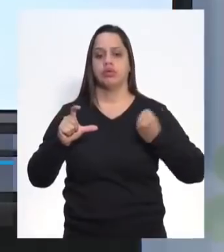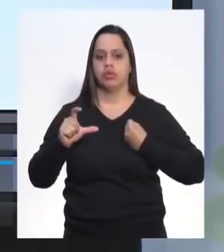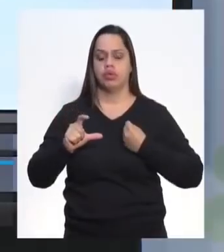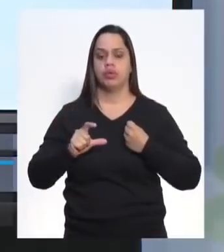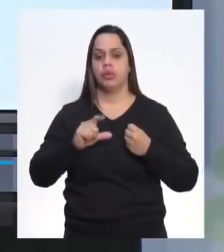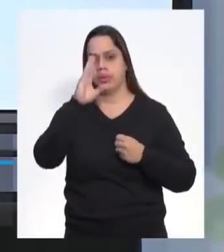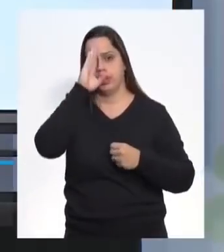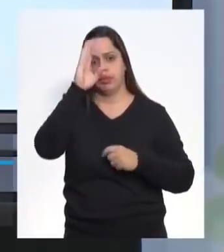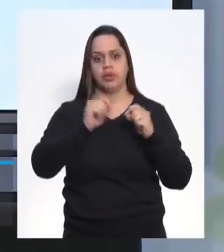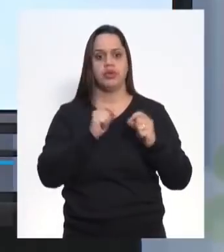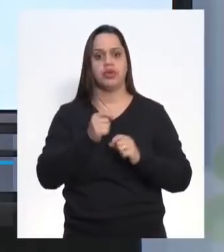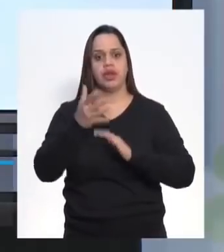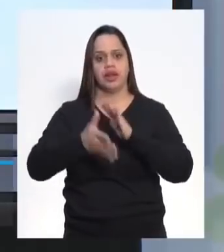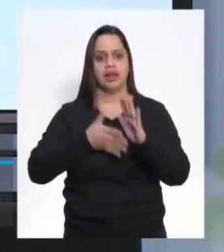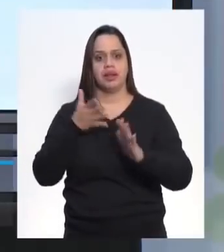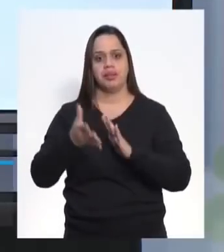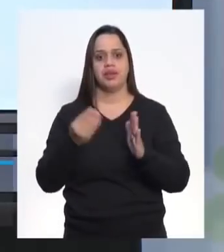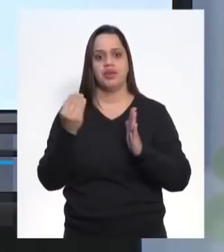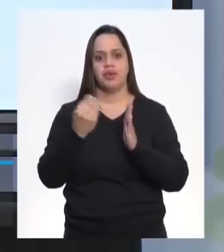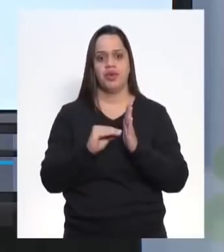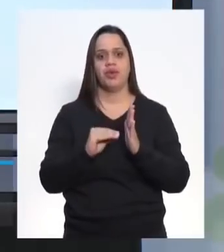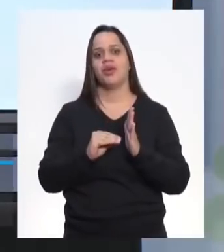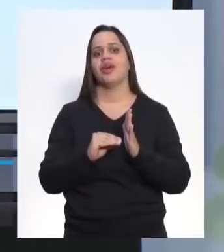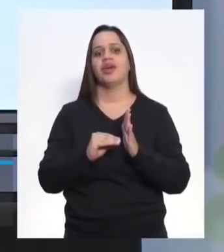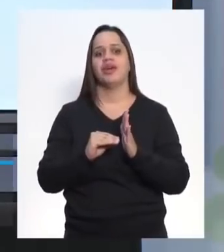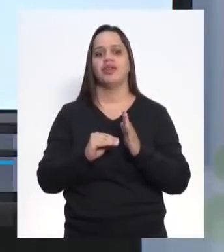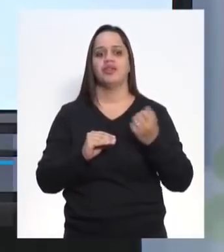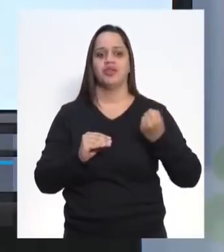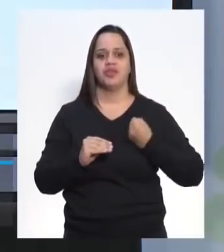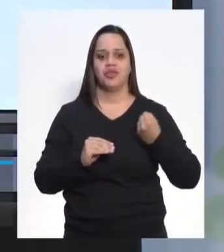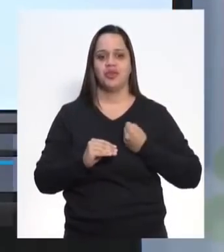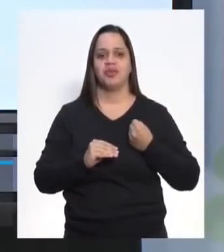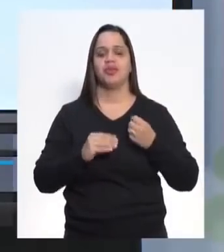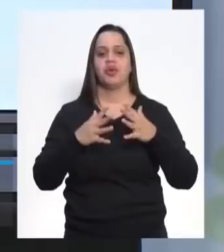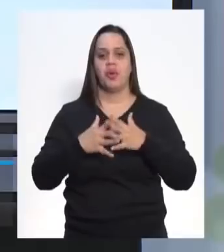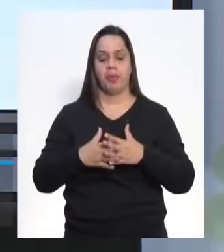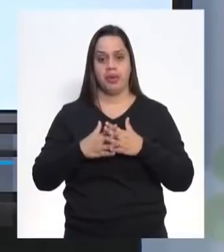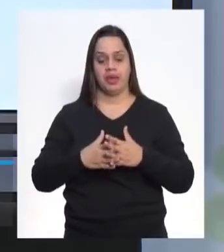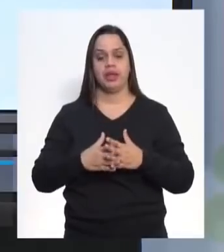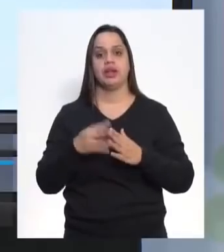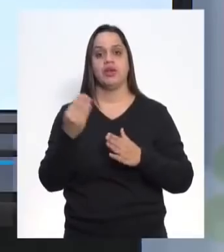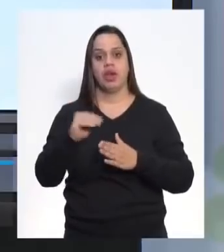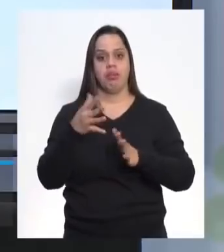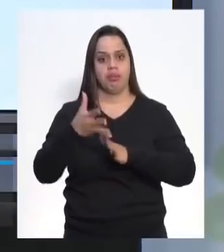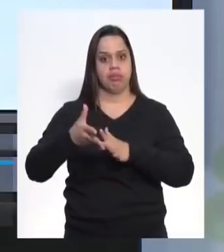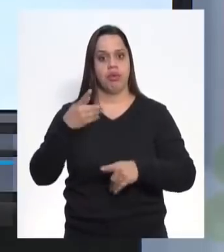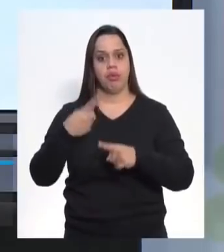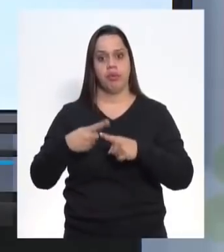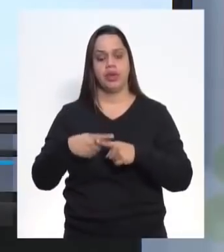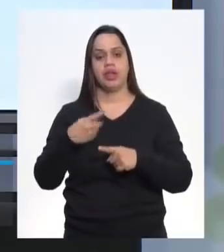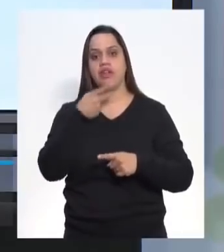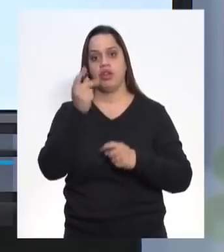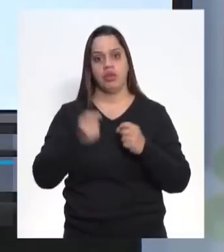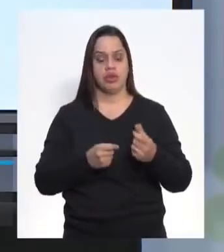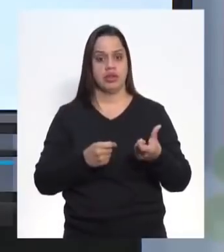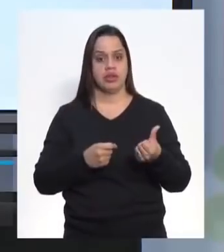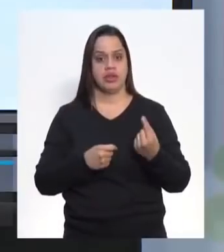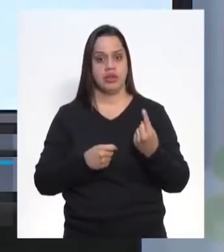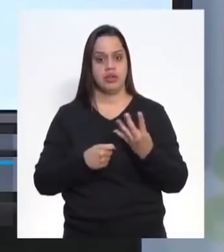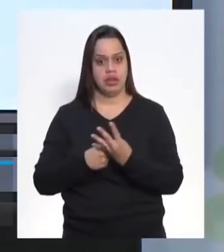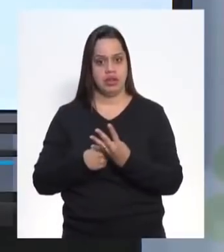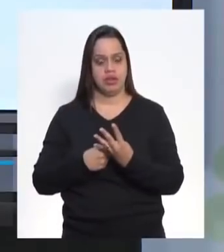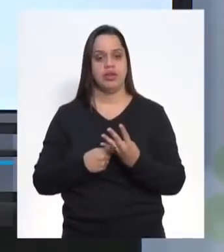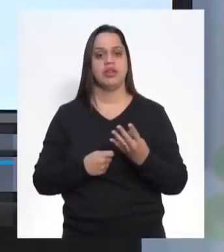principalmente para o Libras aí colocar essa questão dos números aí complica, né? Porque nós estamos falando de